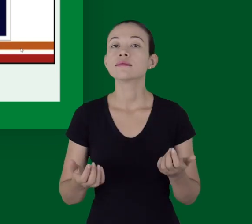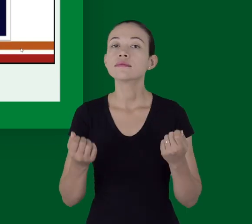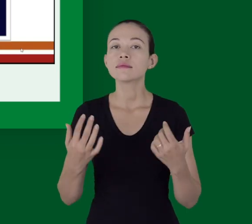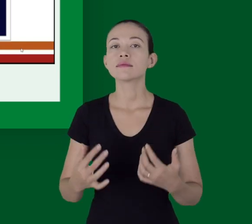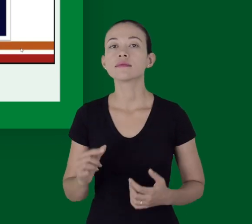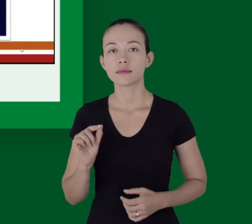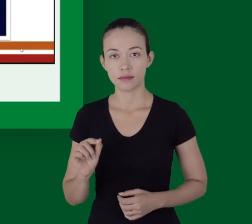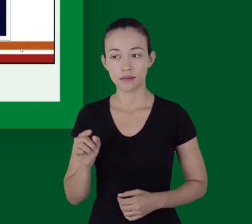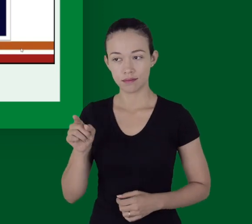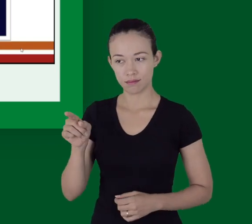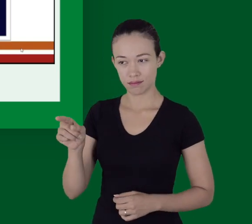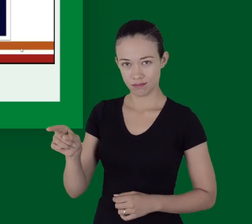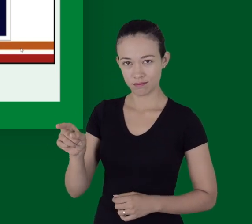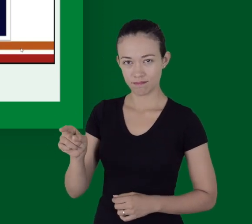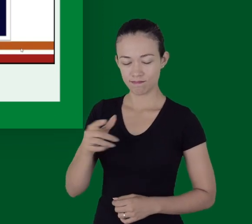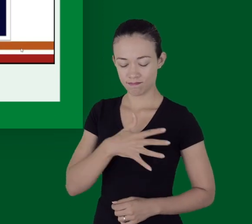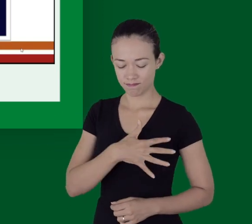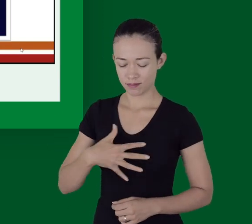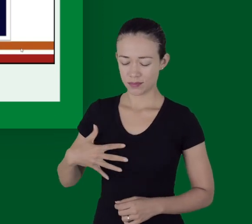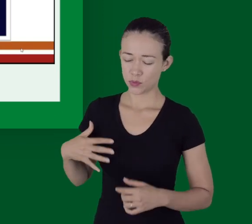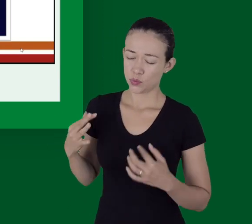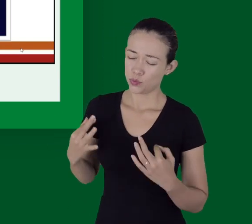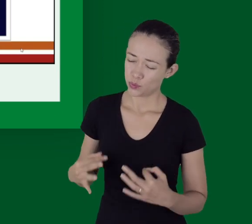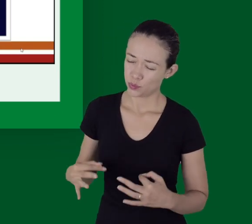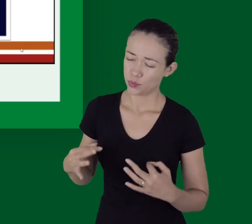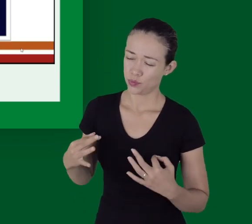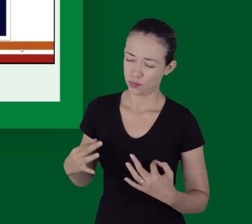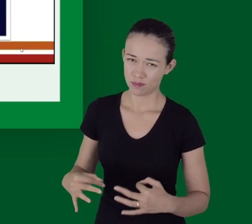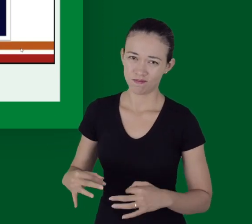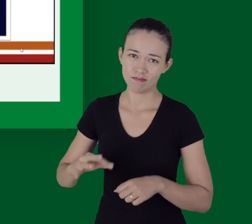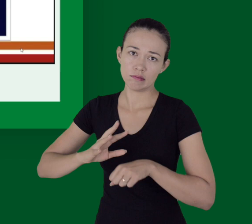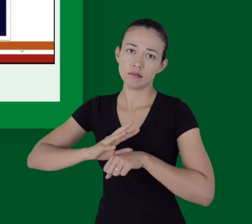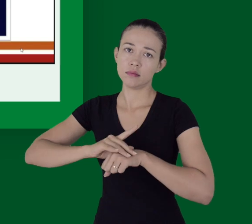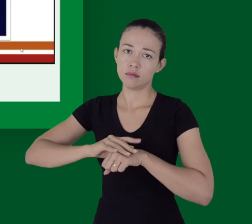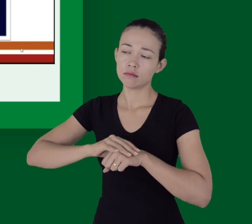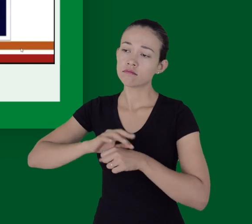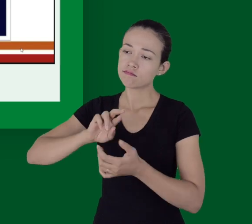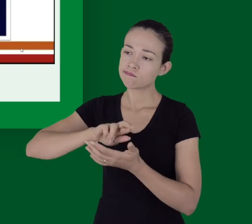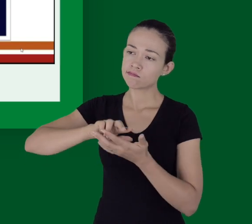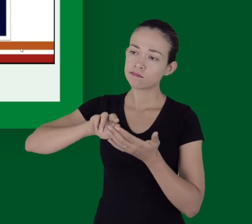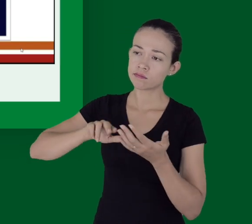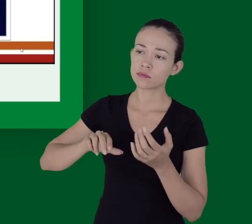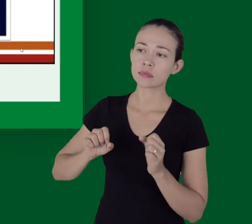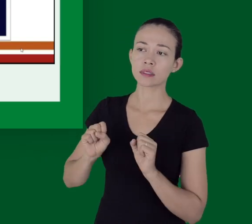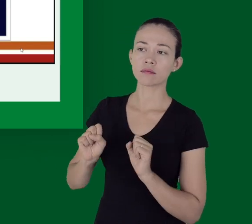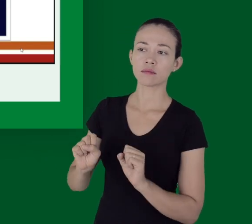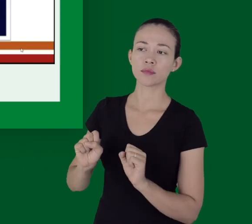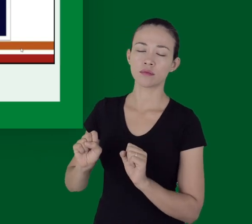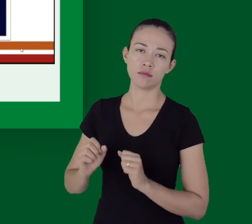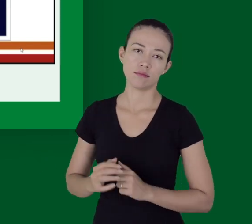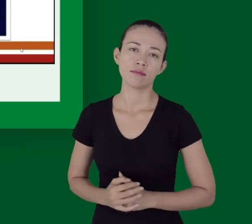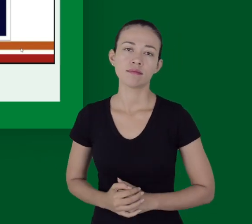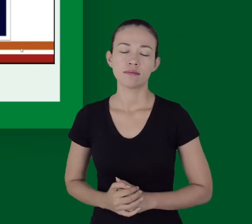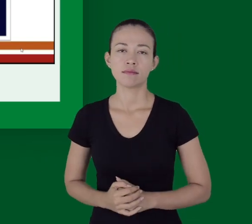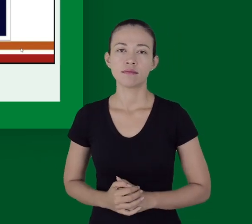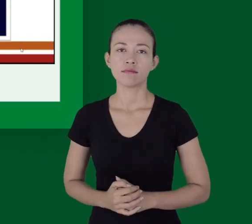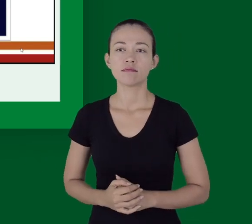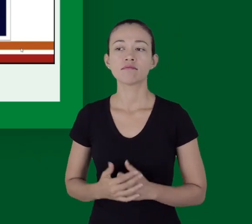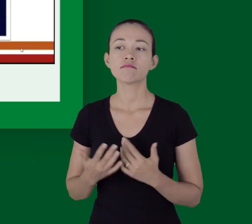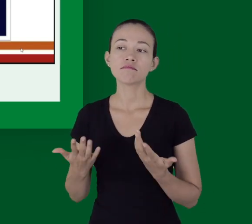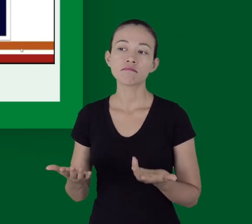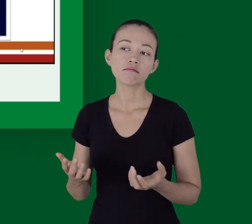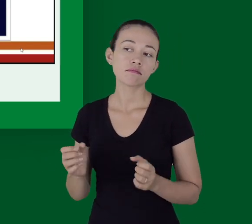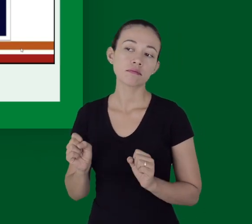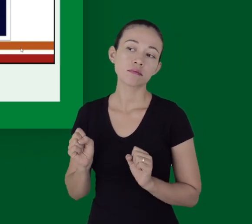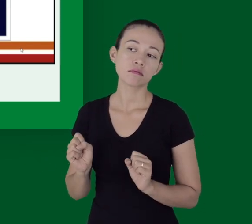Falando um pouquinho de fisiopatologia dessa doença, das doenças, né, que